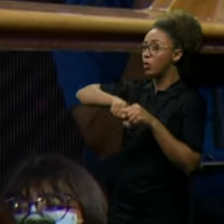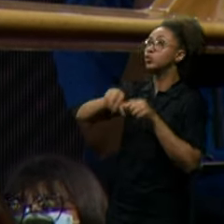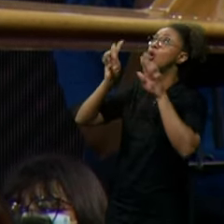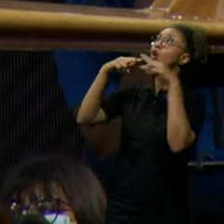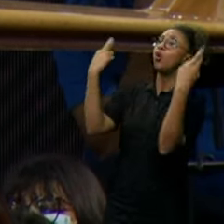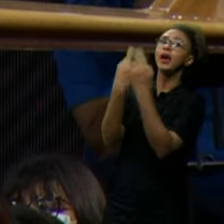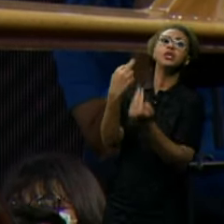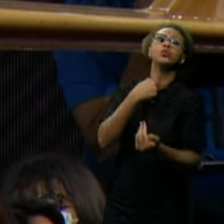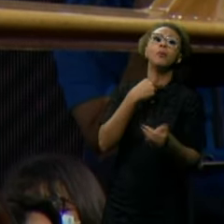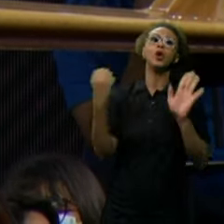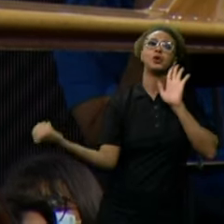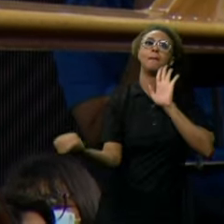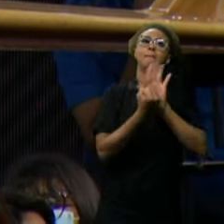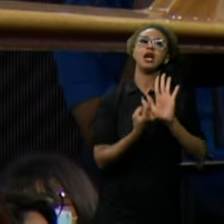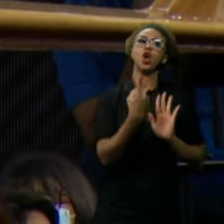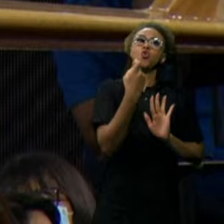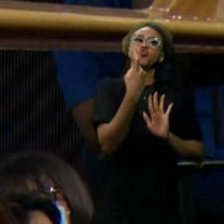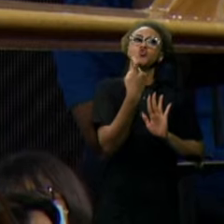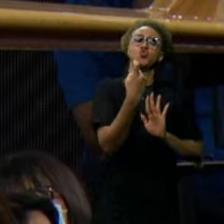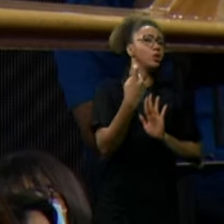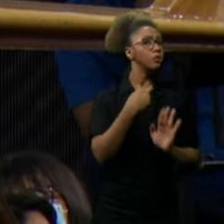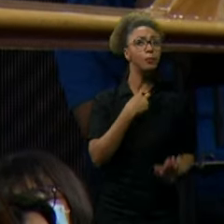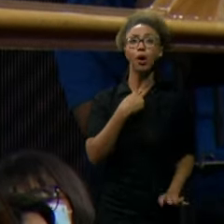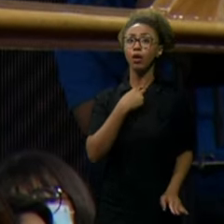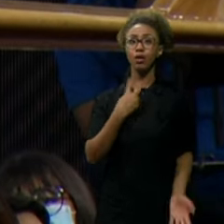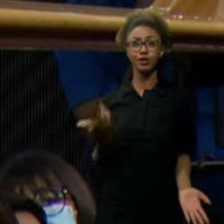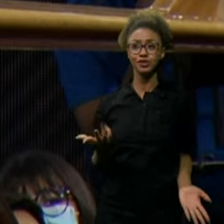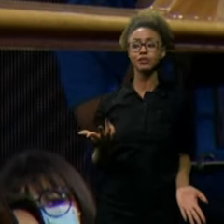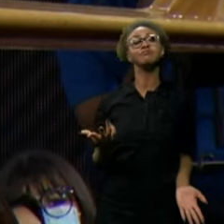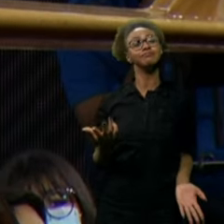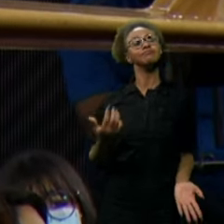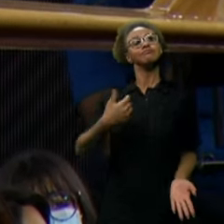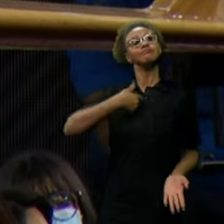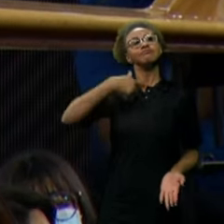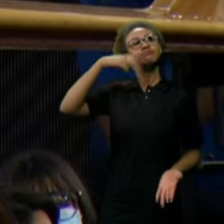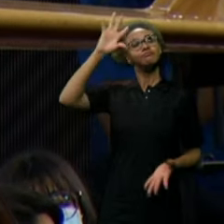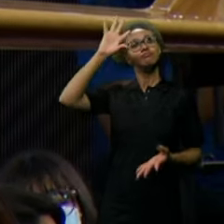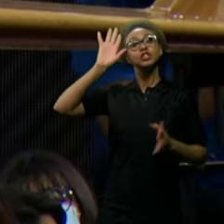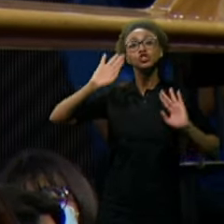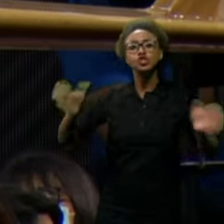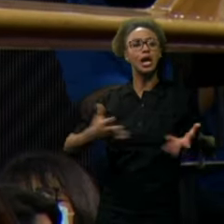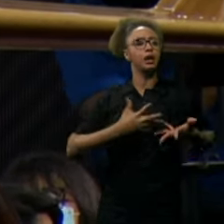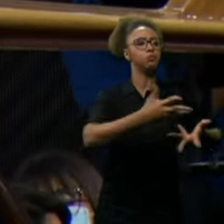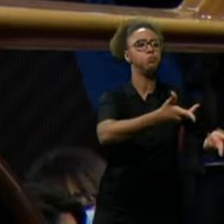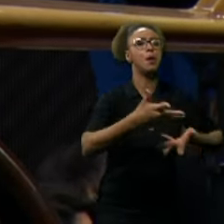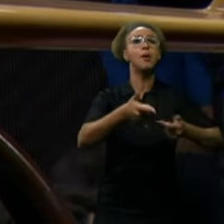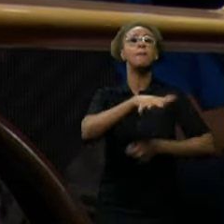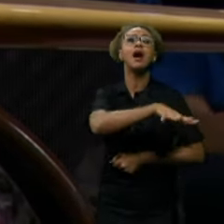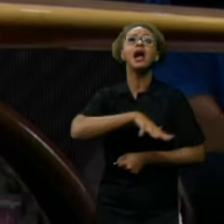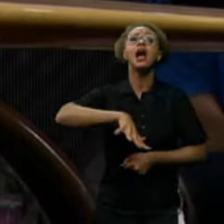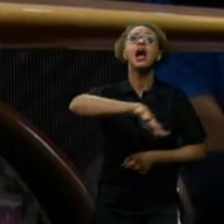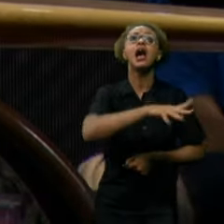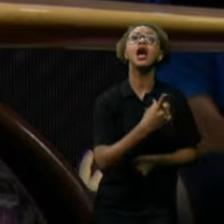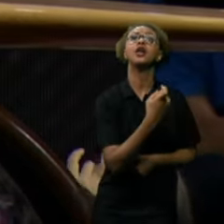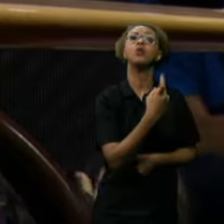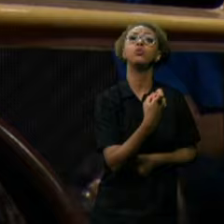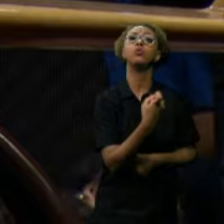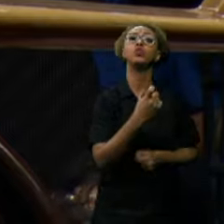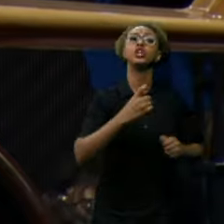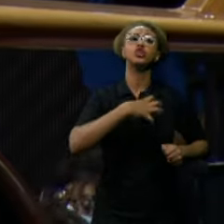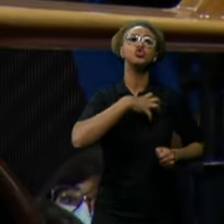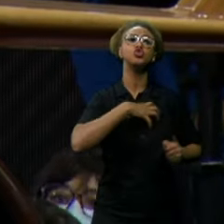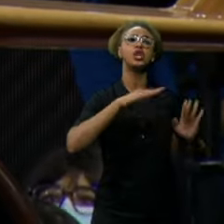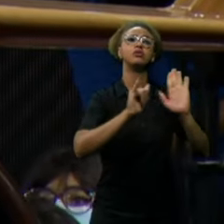reino não pode ser outro lado então eu tava atendendo muitos convites dentro de um único nicho e tal e